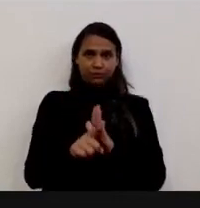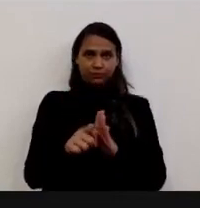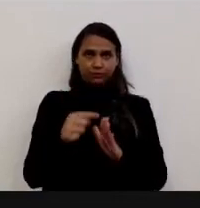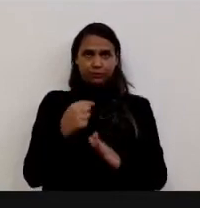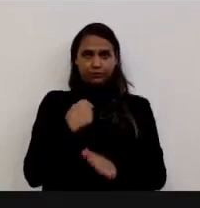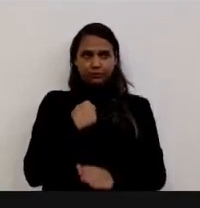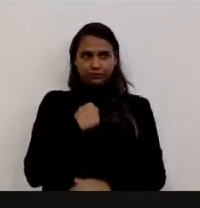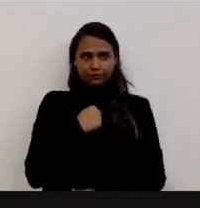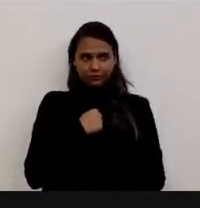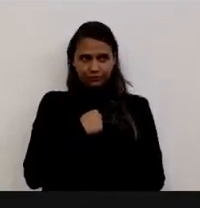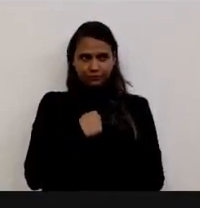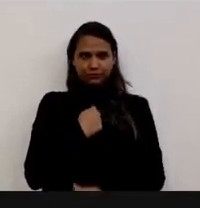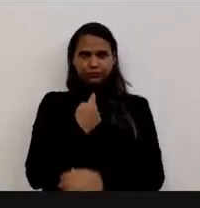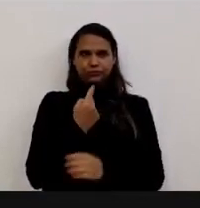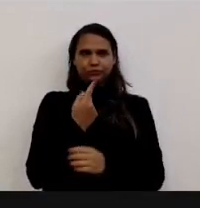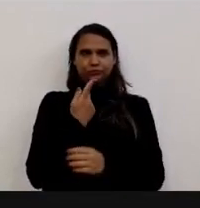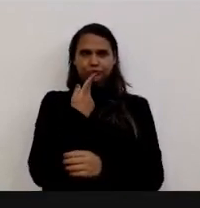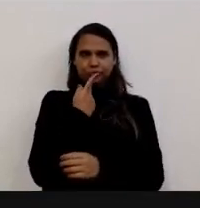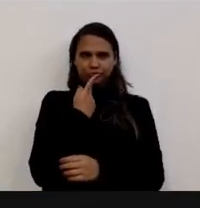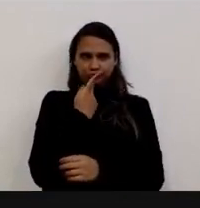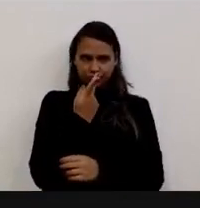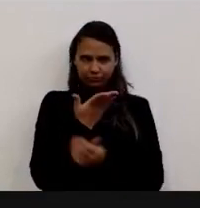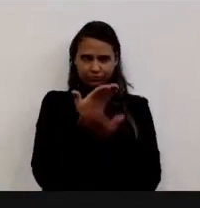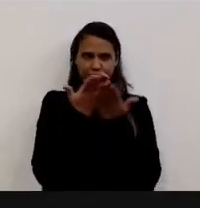eu vou transmitindo